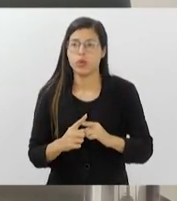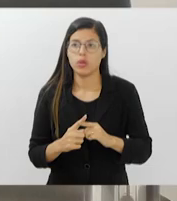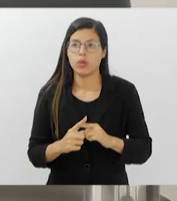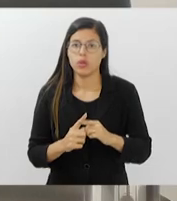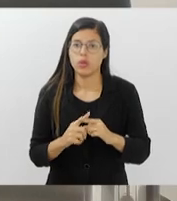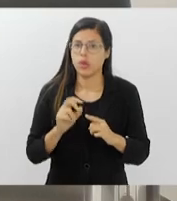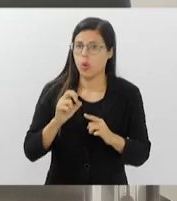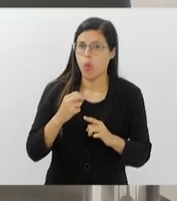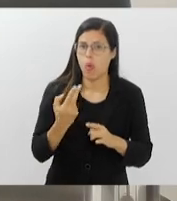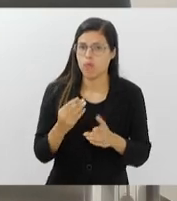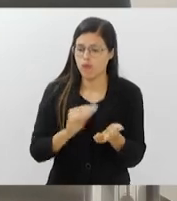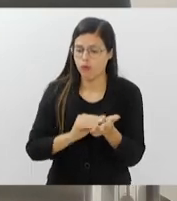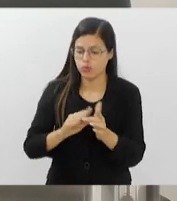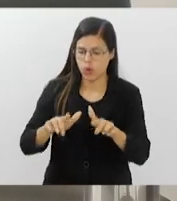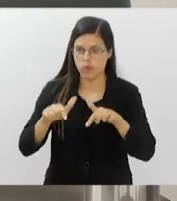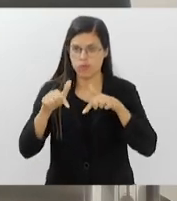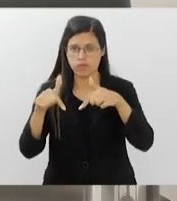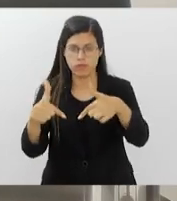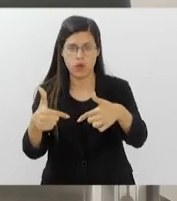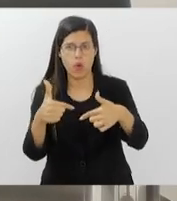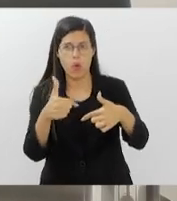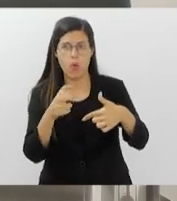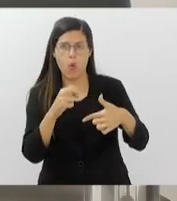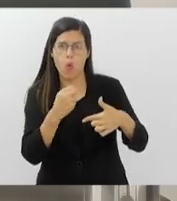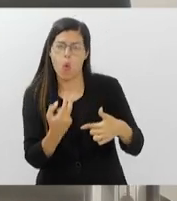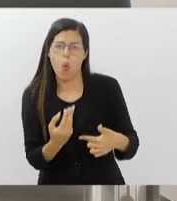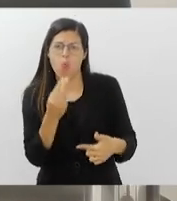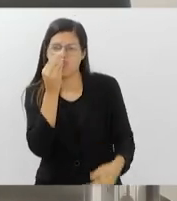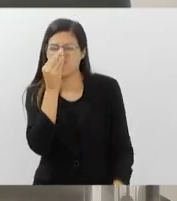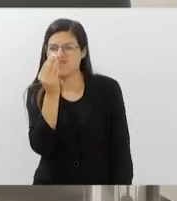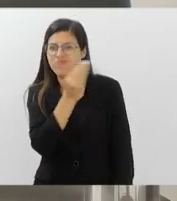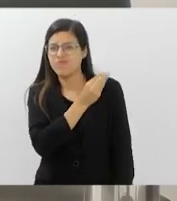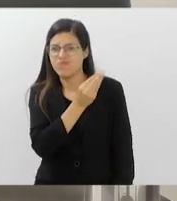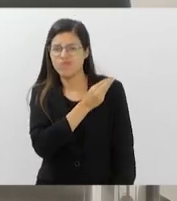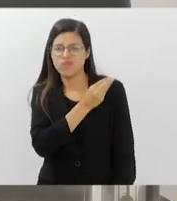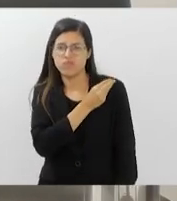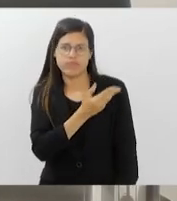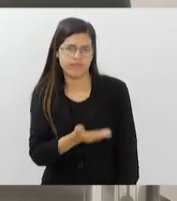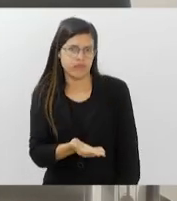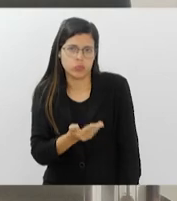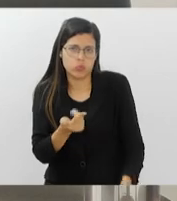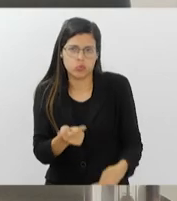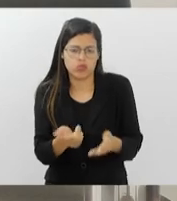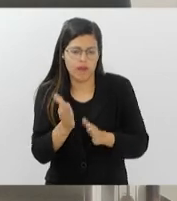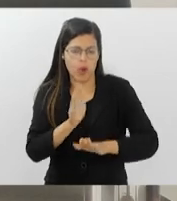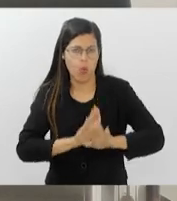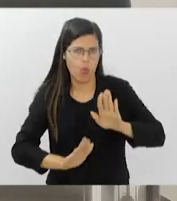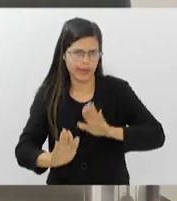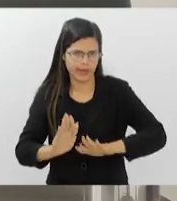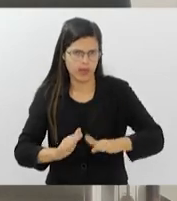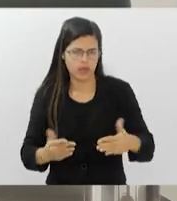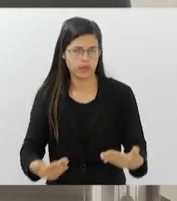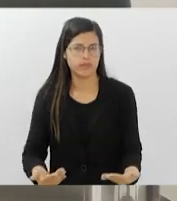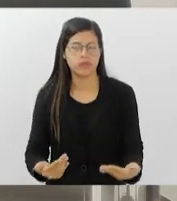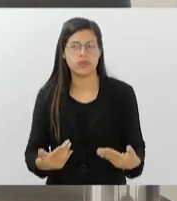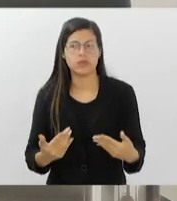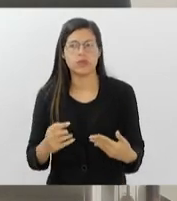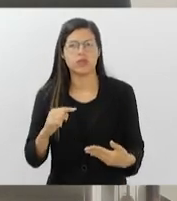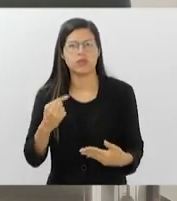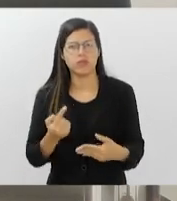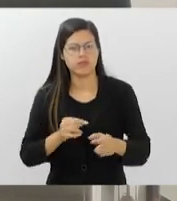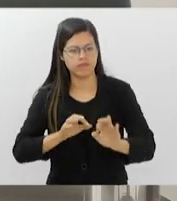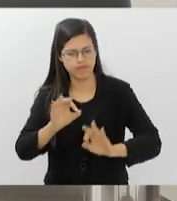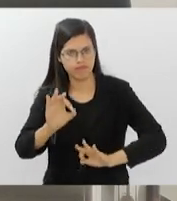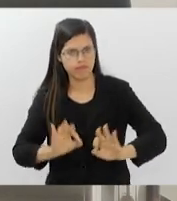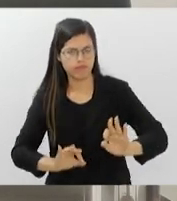de agir ou agiram com desídia ou agiram sem a sem o devido Cuidado então nós vamos conduzir aqui